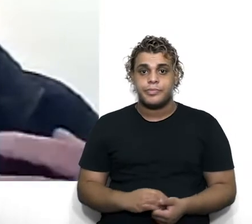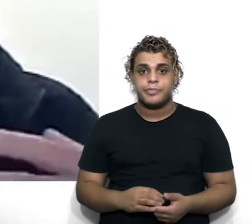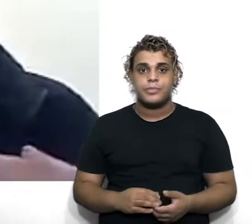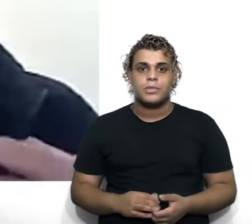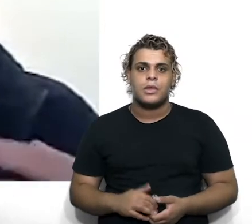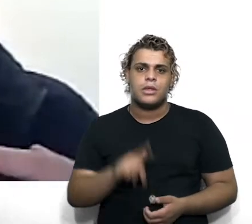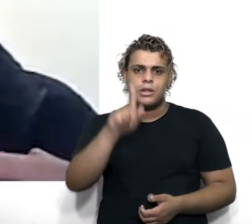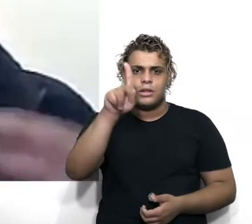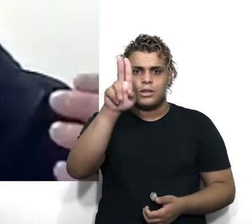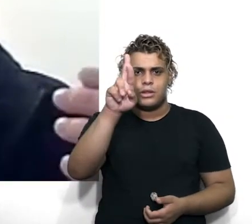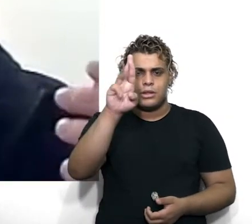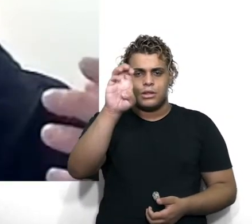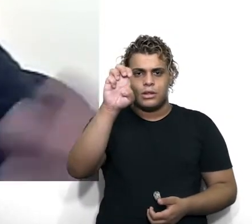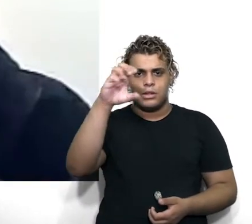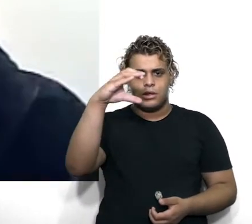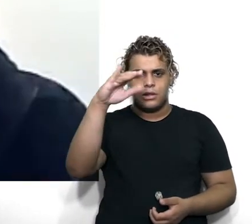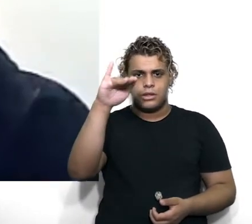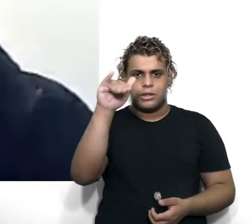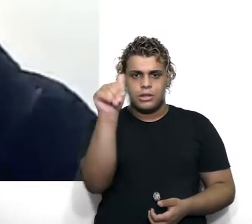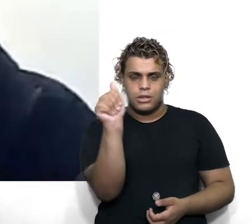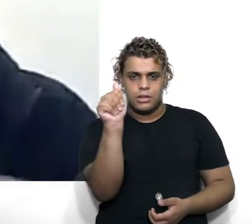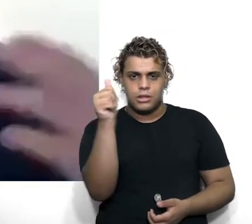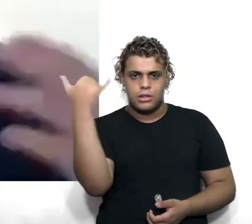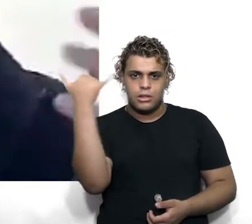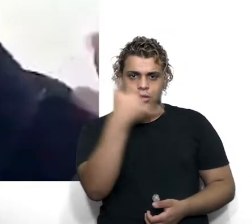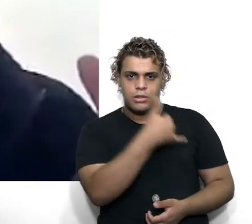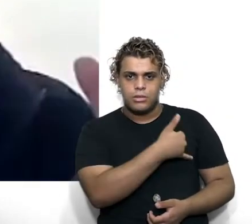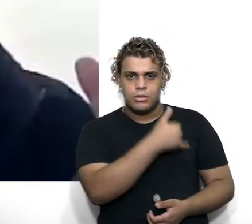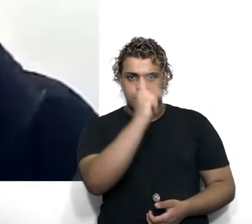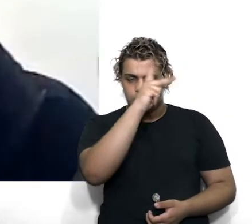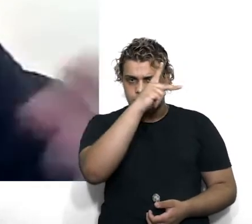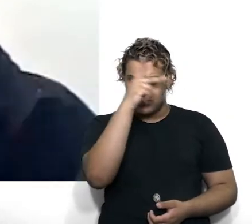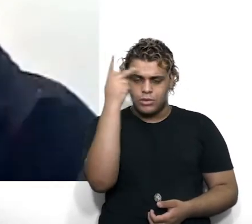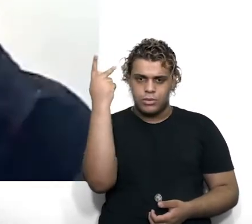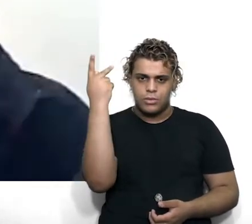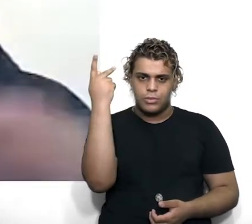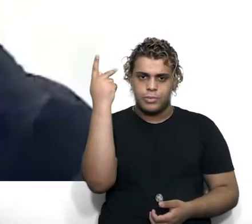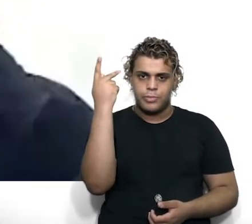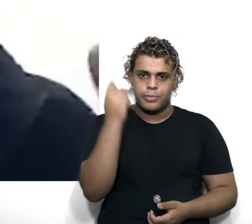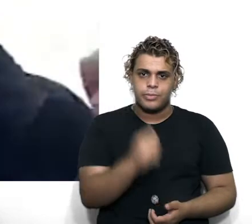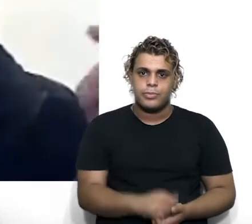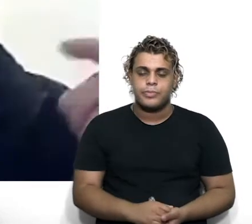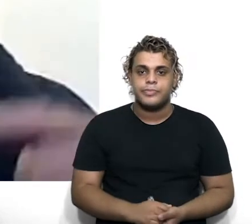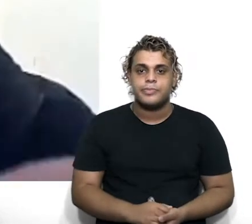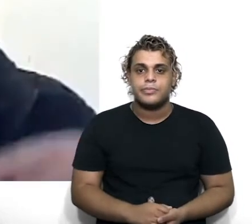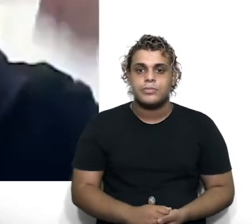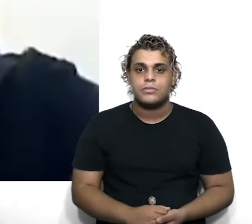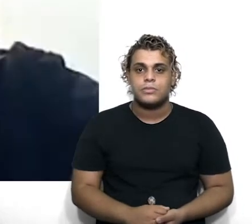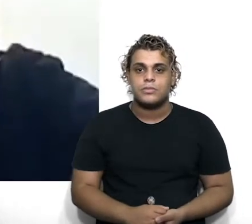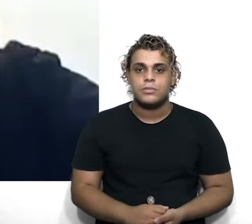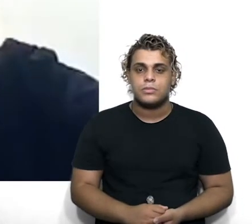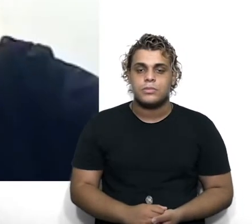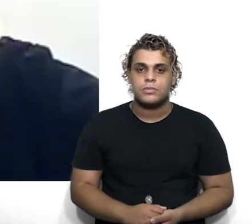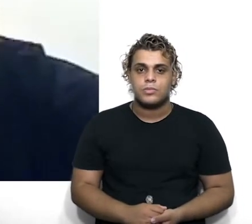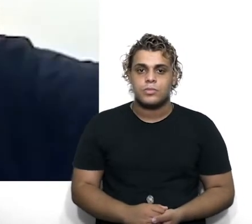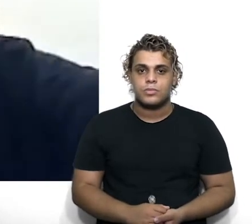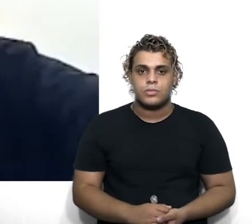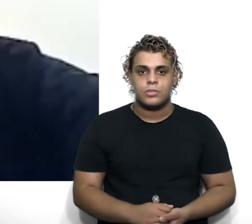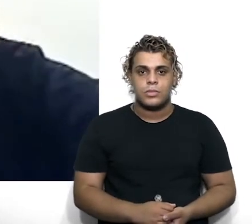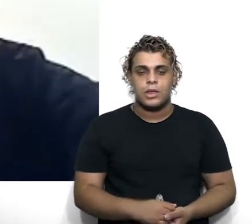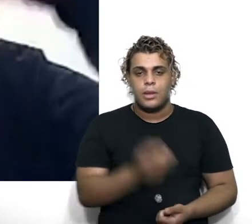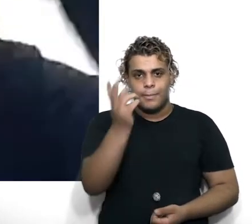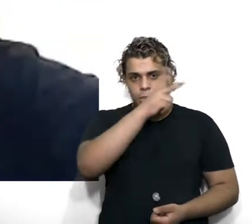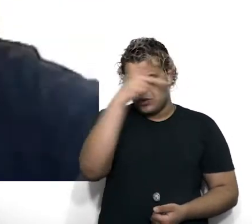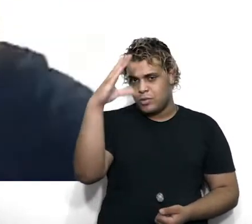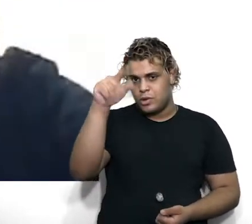eu ia recebendo feedback de gregos, de mexicanos, de pessoas em Cuba, saía também